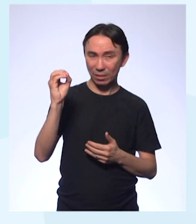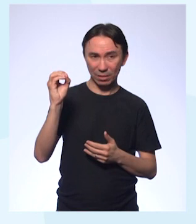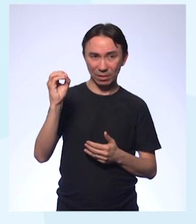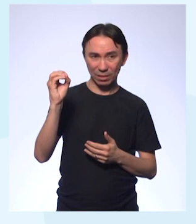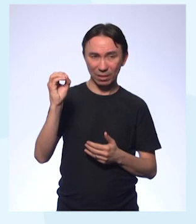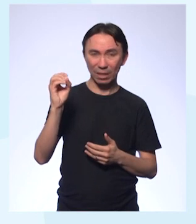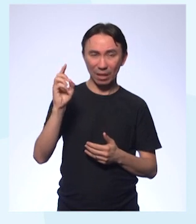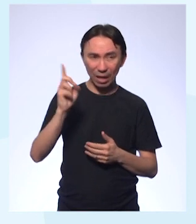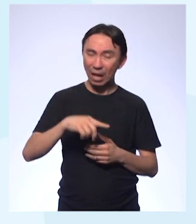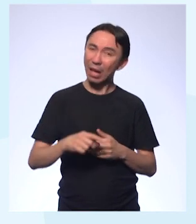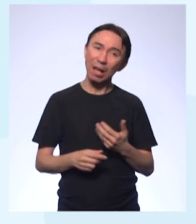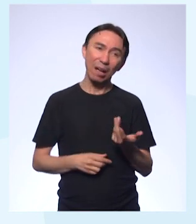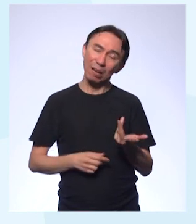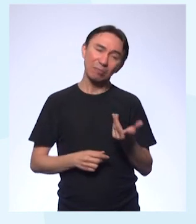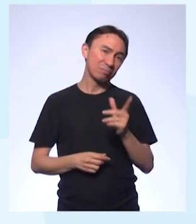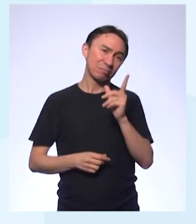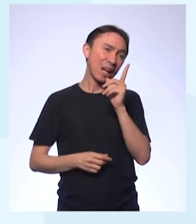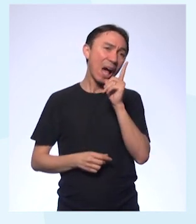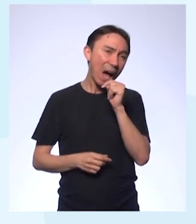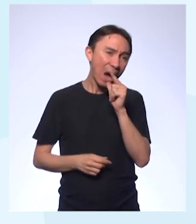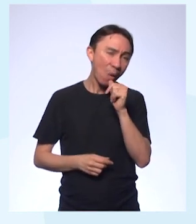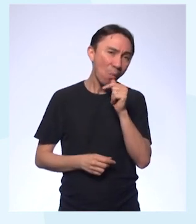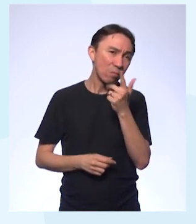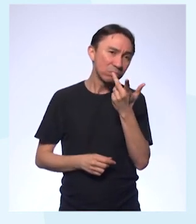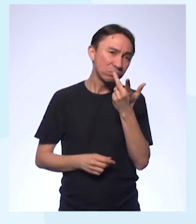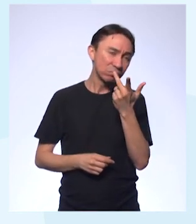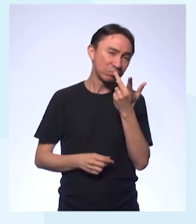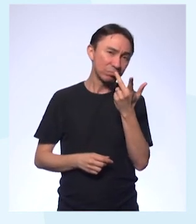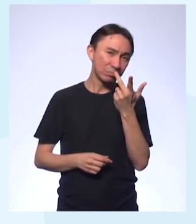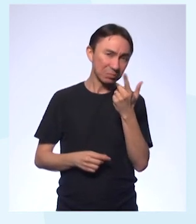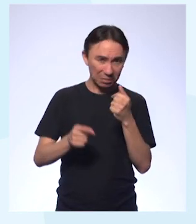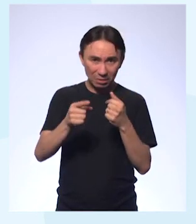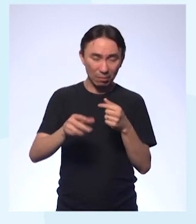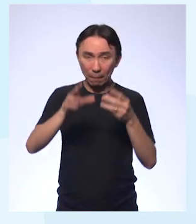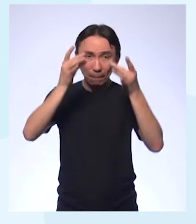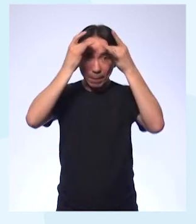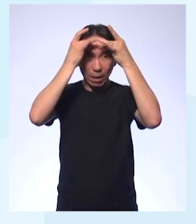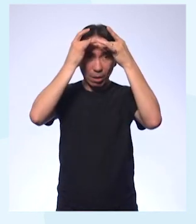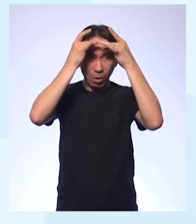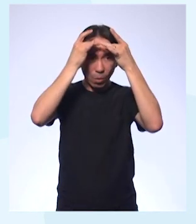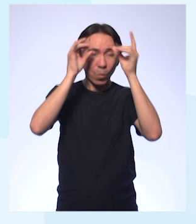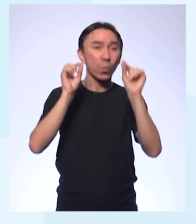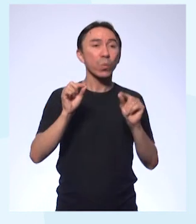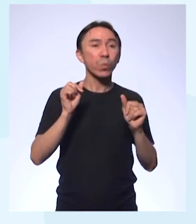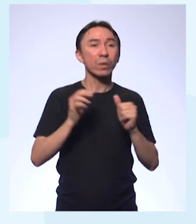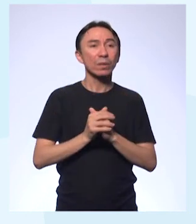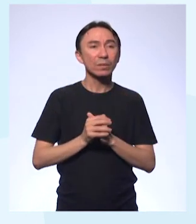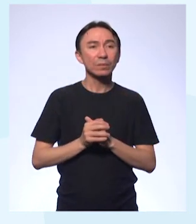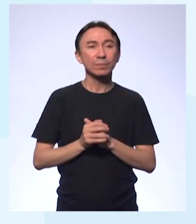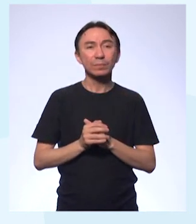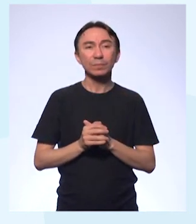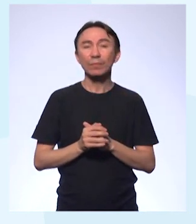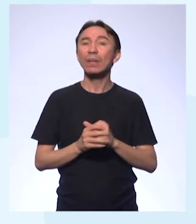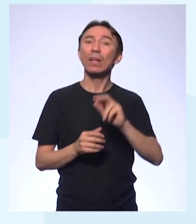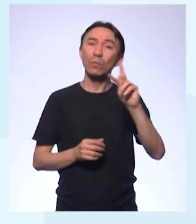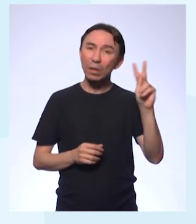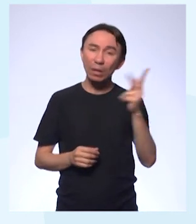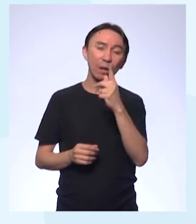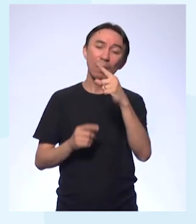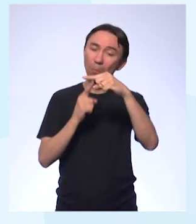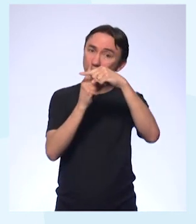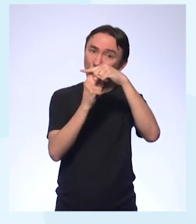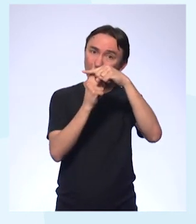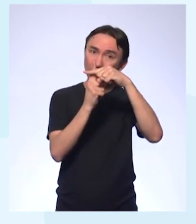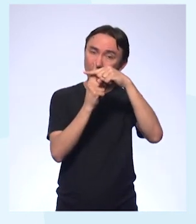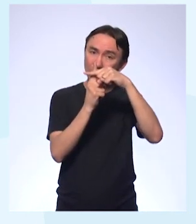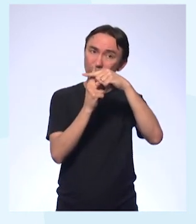protonada, mas podemos falar aí, só para vocês entenderem, para ficar na mente de vocês, né, o H+ do ácido. E aqui